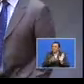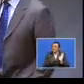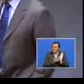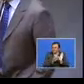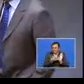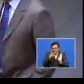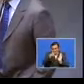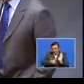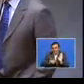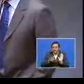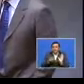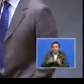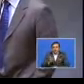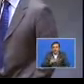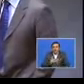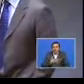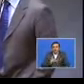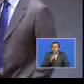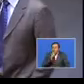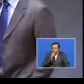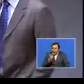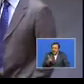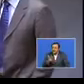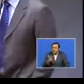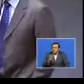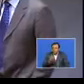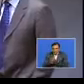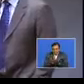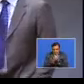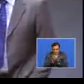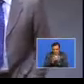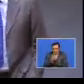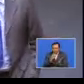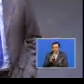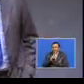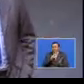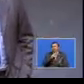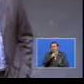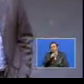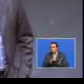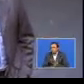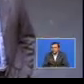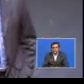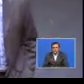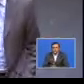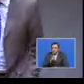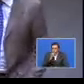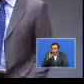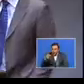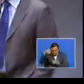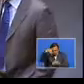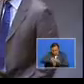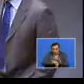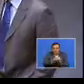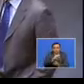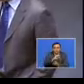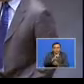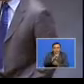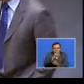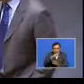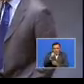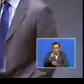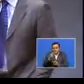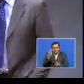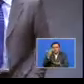Eu, presidente, acho a revista Carta Capital um lixo. E acho que ela não deveria constar no nosso clipe para nós não perdermos tempo.